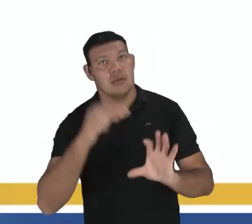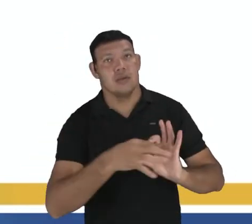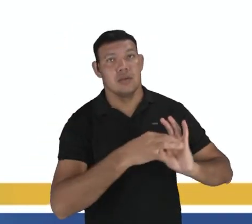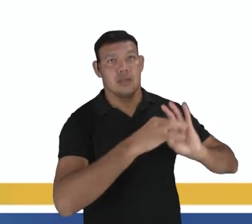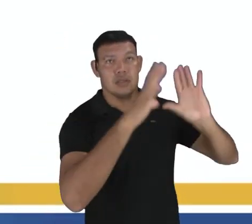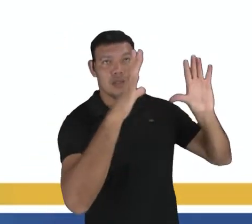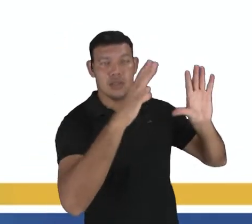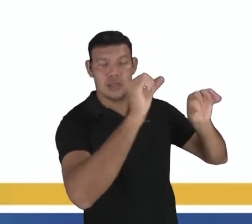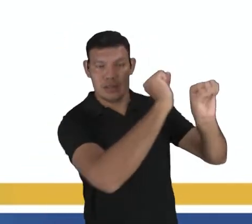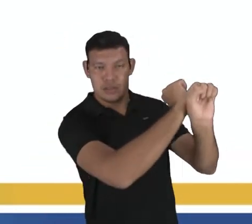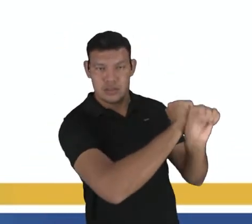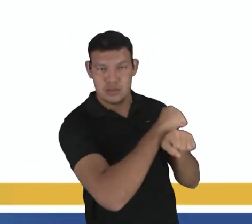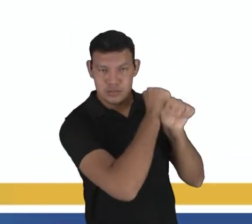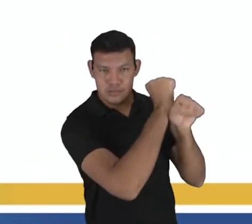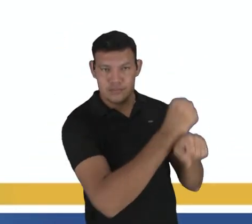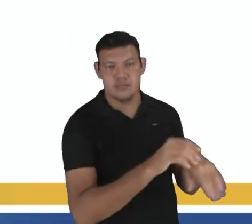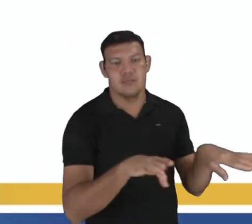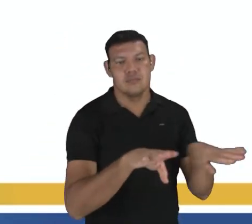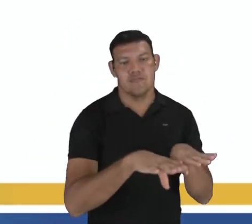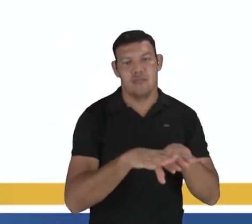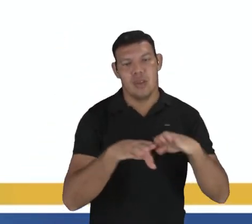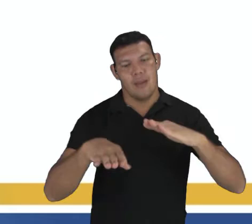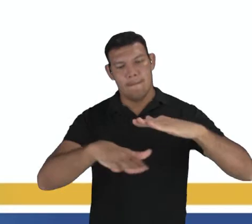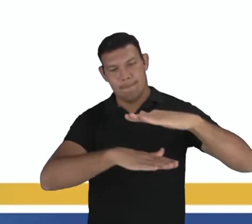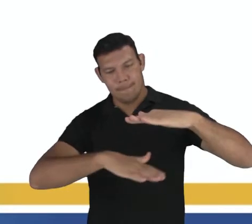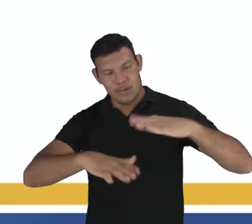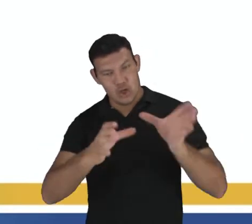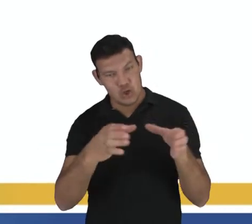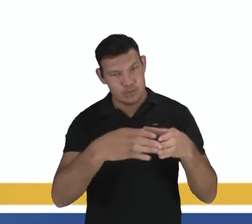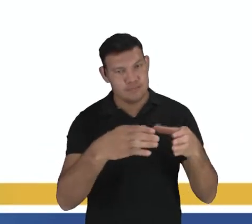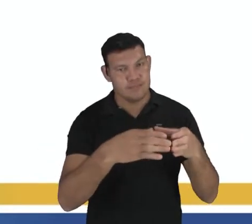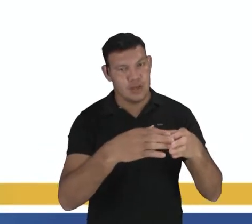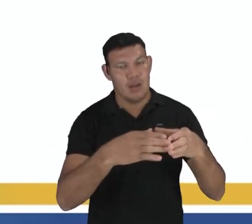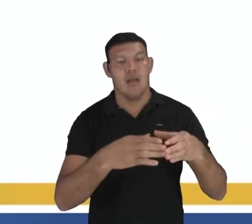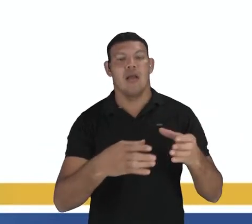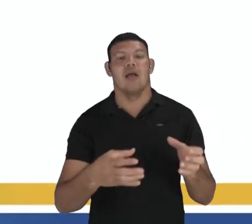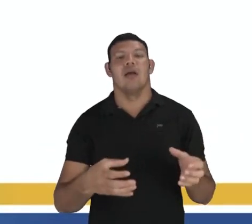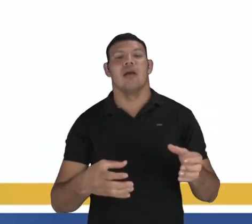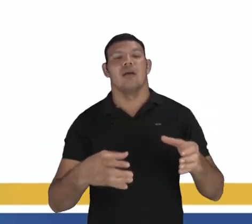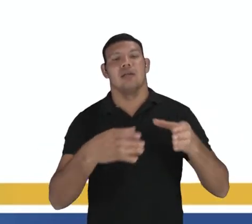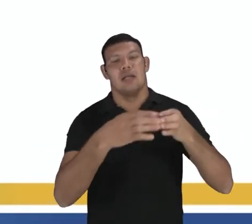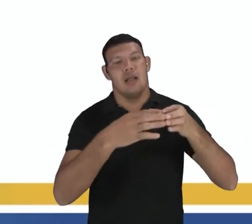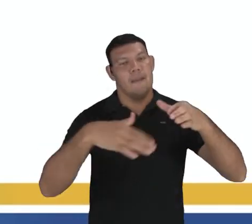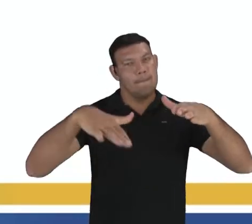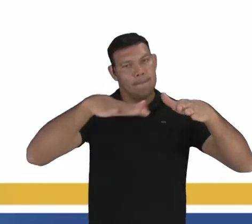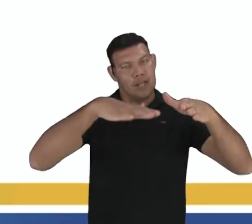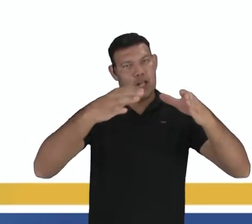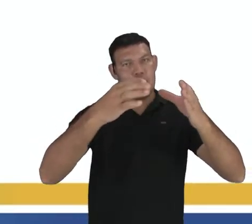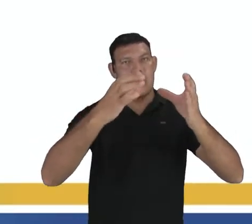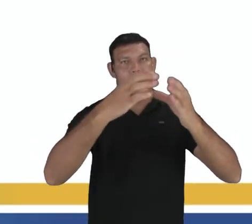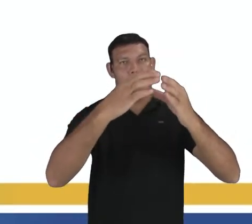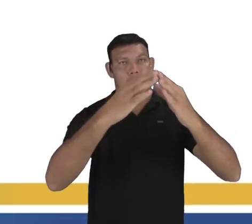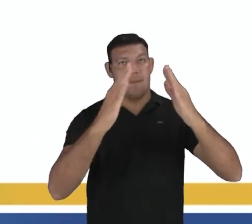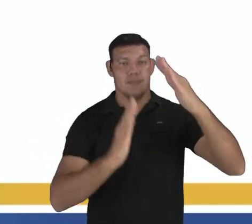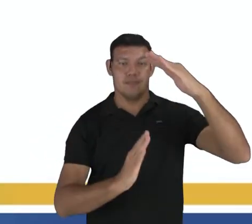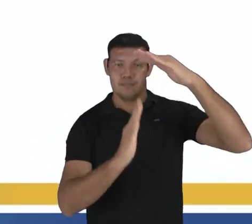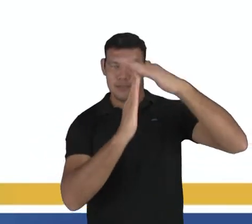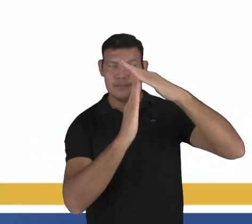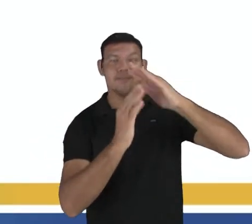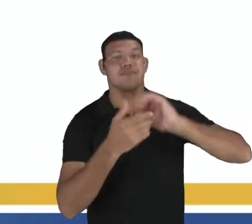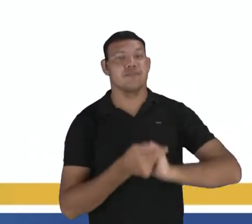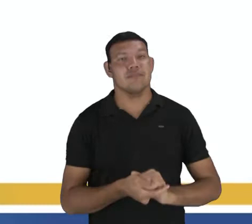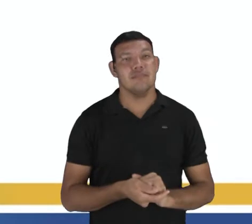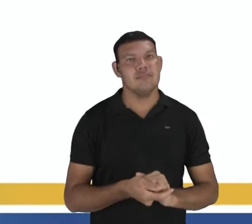ter uma formação de uma elite, né? Uma classe intermediária e a base da sociedade, né? Aí a gente vai começar